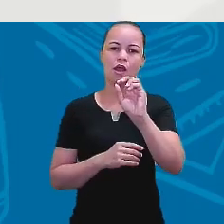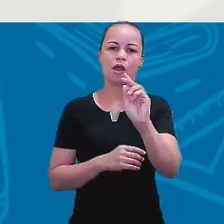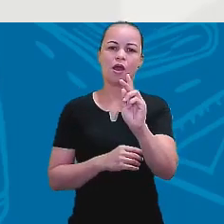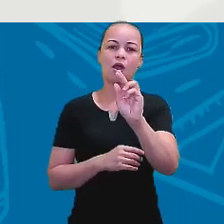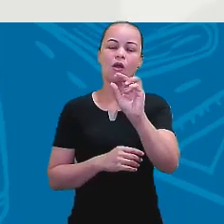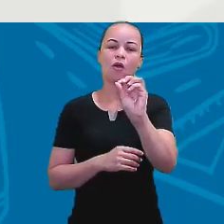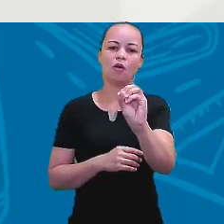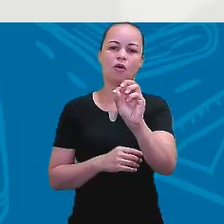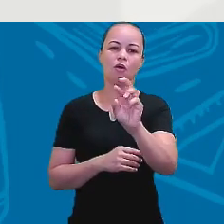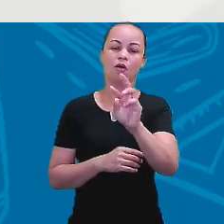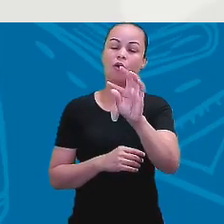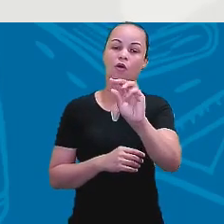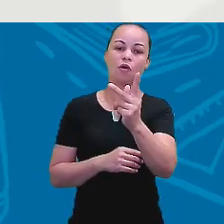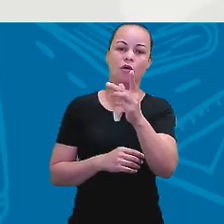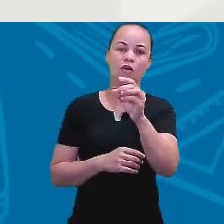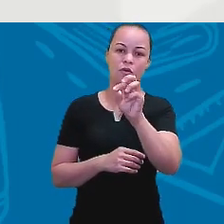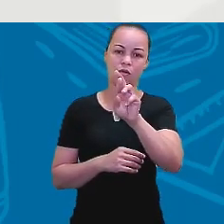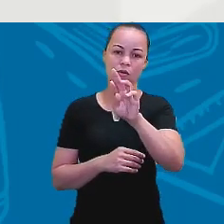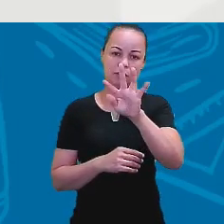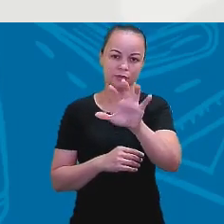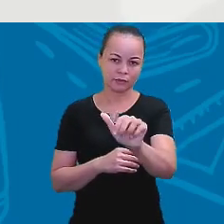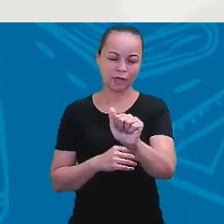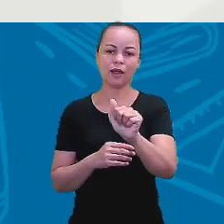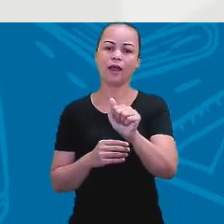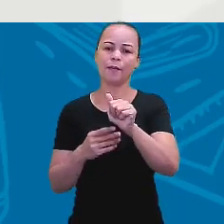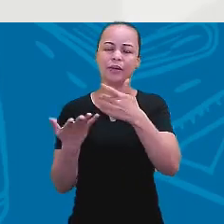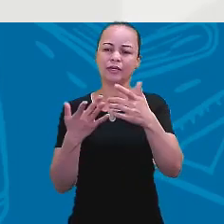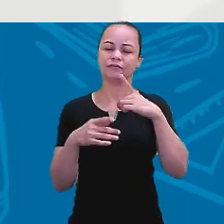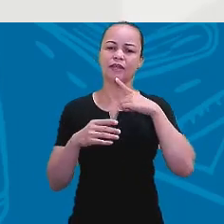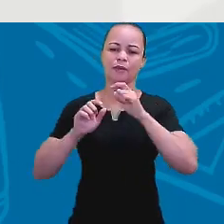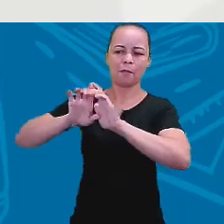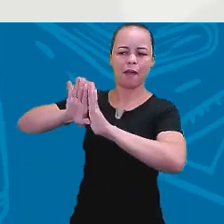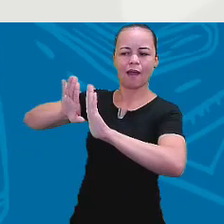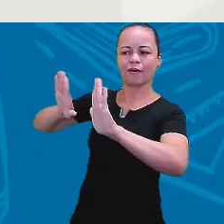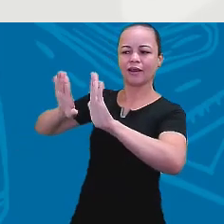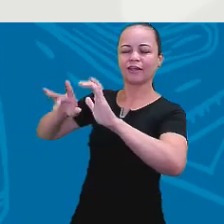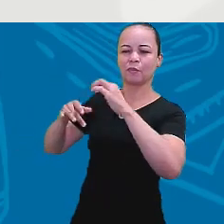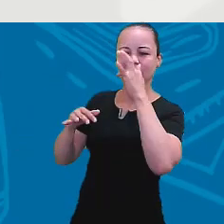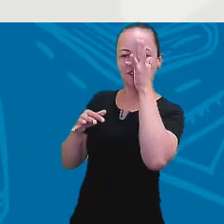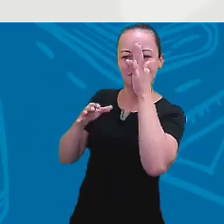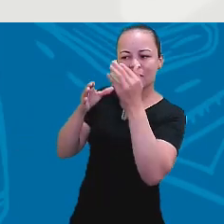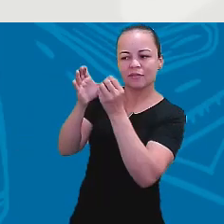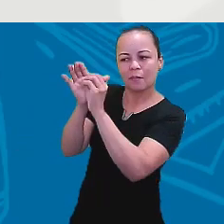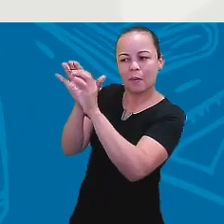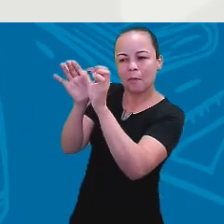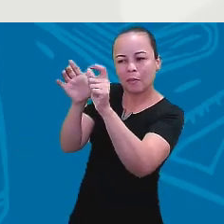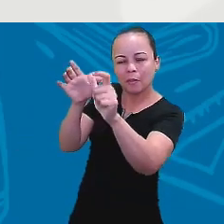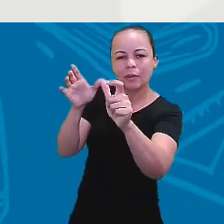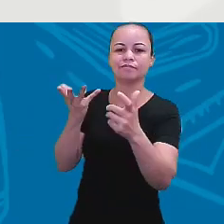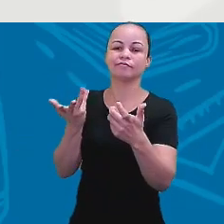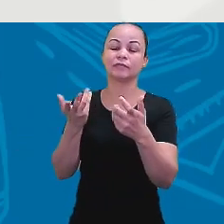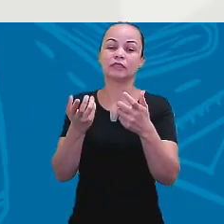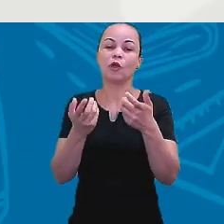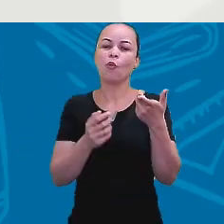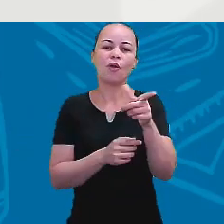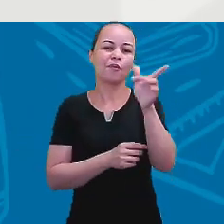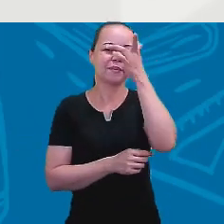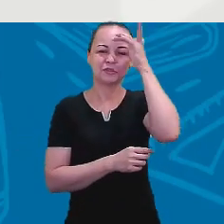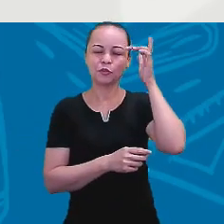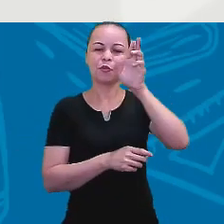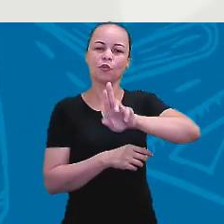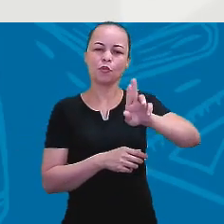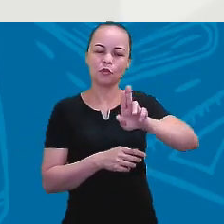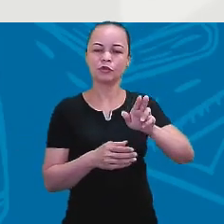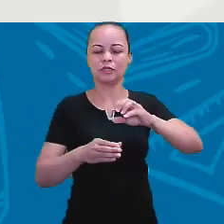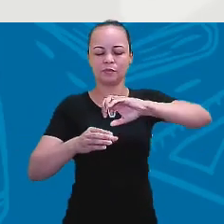ficam na parede, né? Penduradas na parede. Ou utilizam garrafas PET para outras funções. Nesse caso daí, a gente está